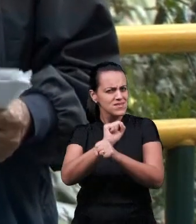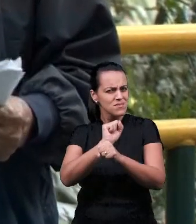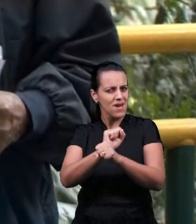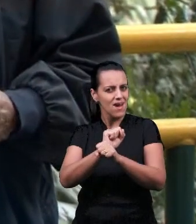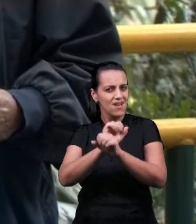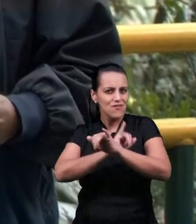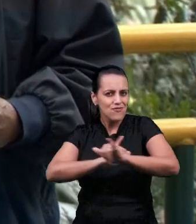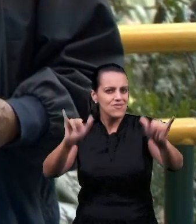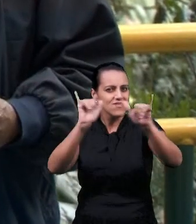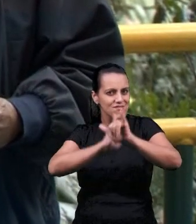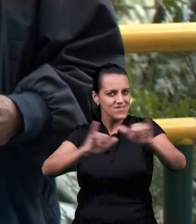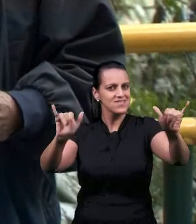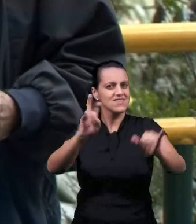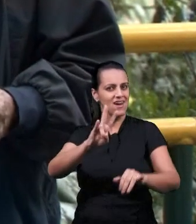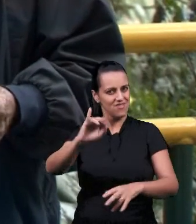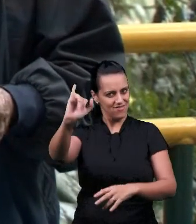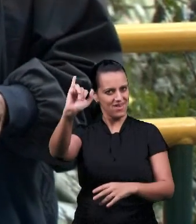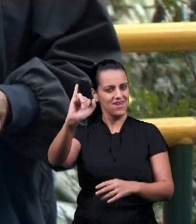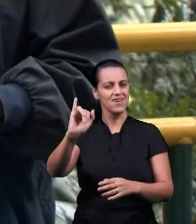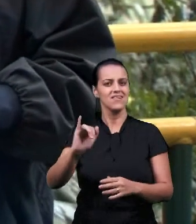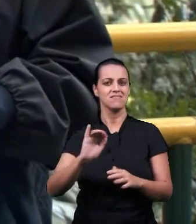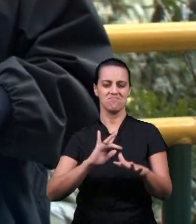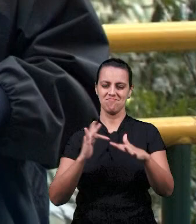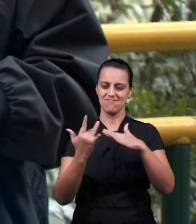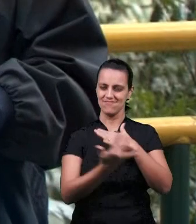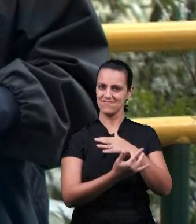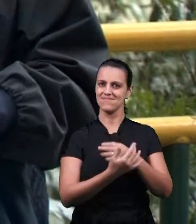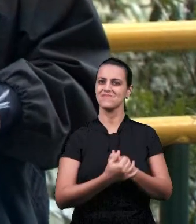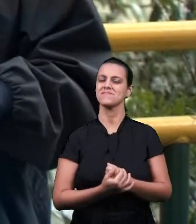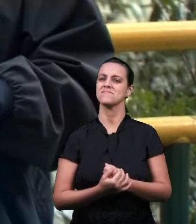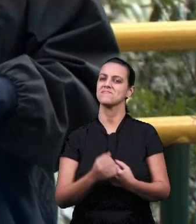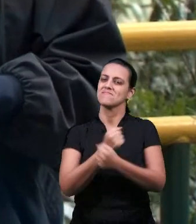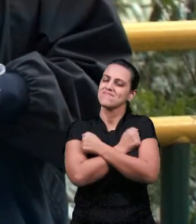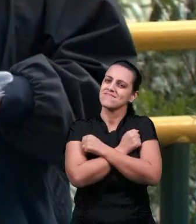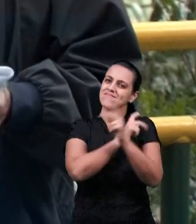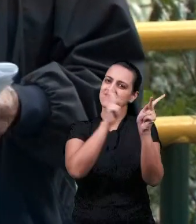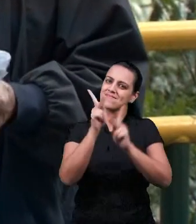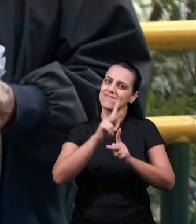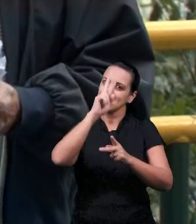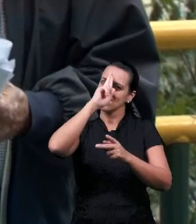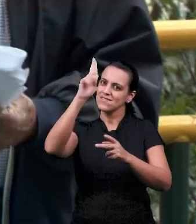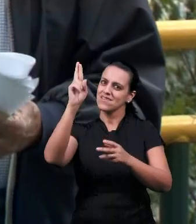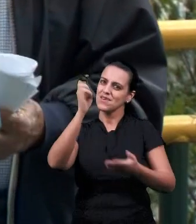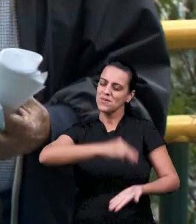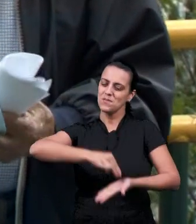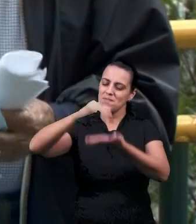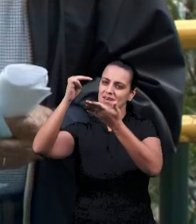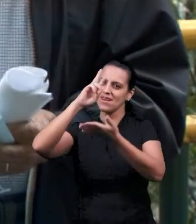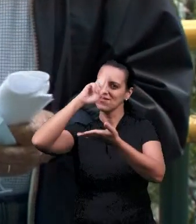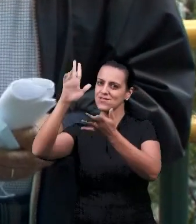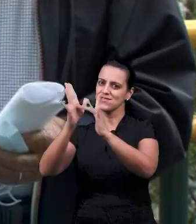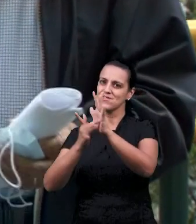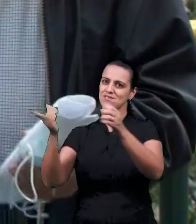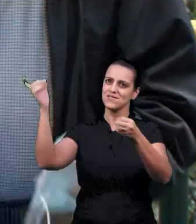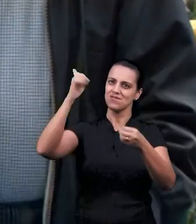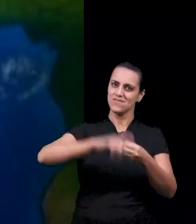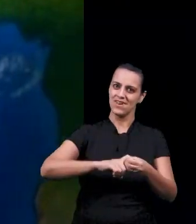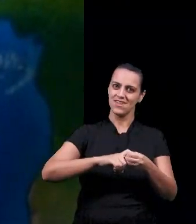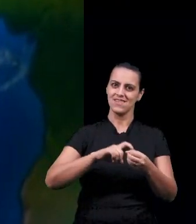avisar isso amplamente através das nossas redes sociais. Um abraço, a paz do Senhor a todos. Maranata, o Senhor Jesus vem.